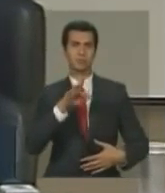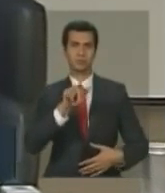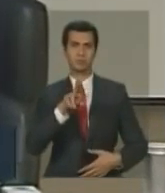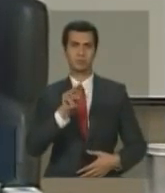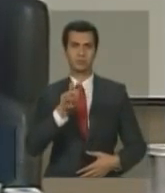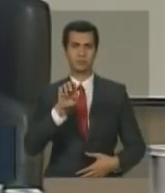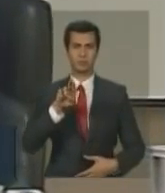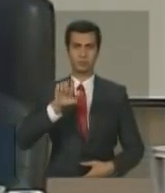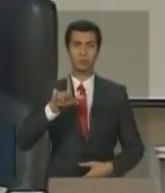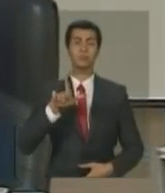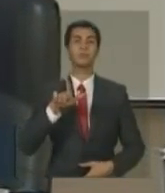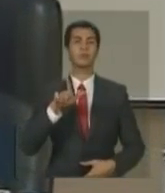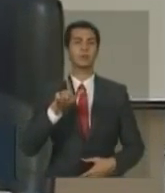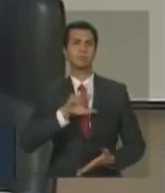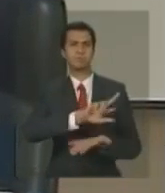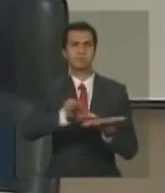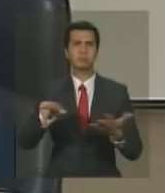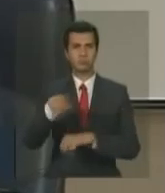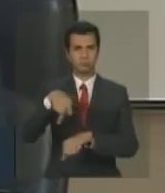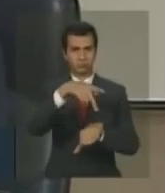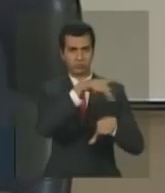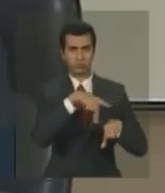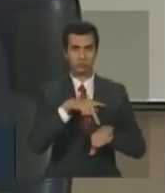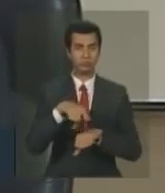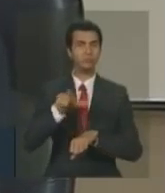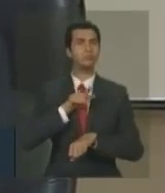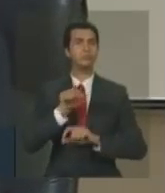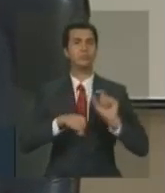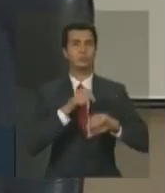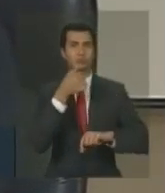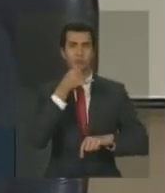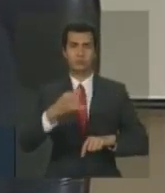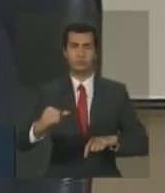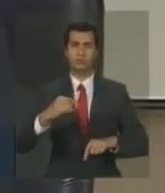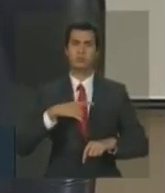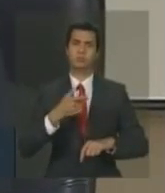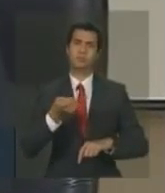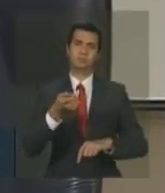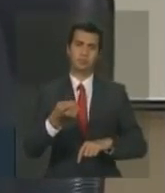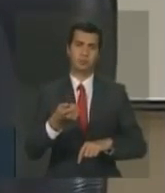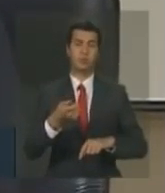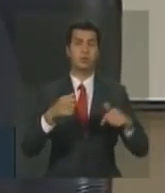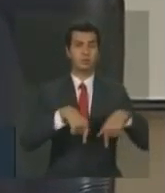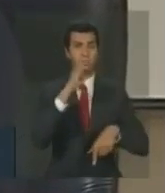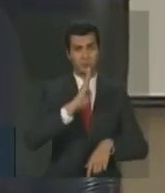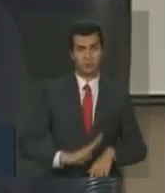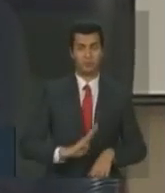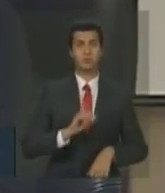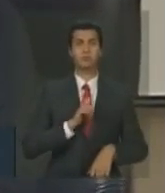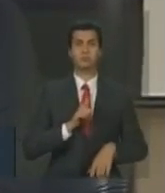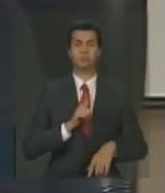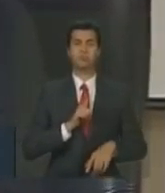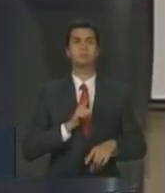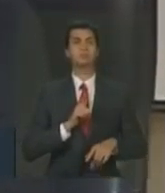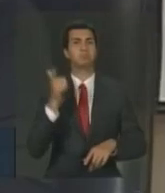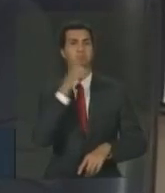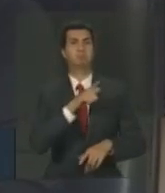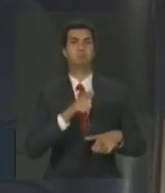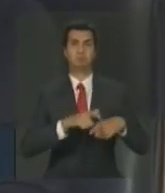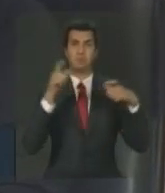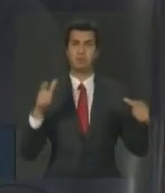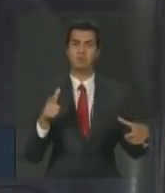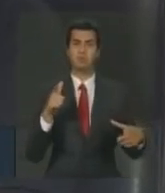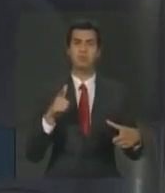renováveis constituem uma cota em rápido crescimento do fortalecimento total de energia. O Brasil está citado entre eles. O